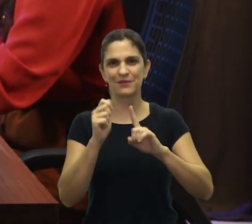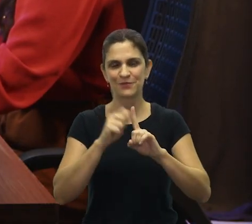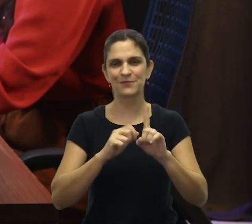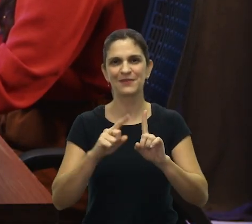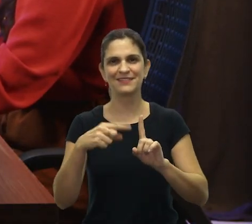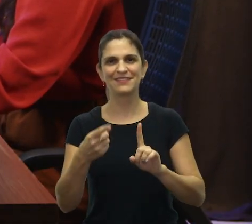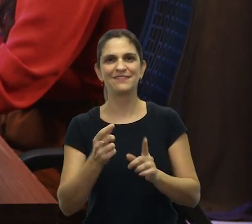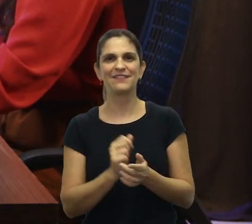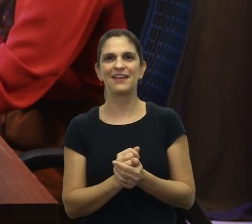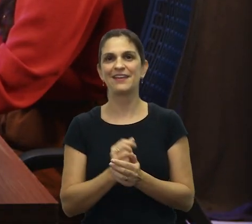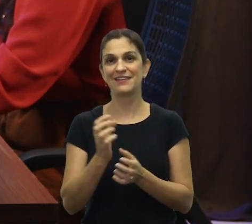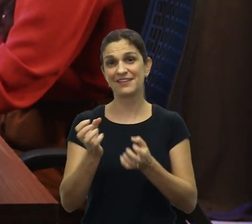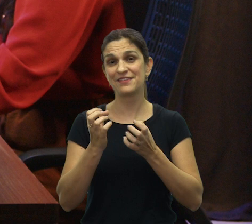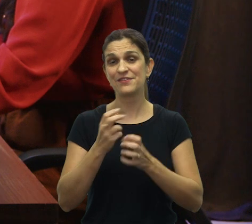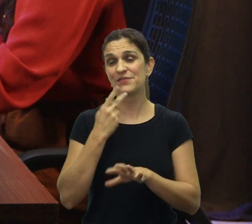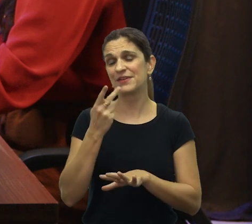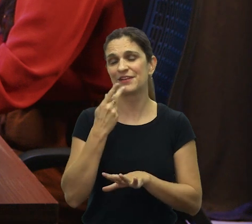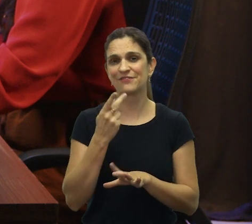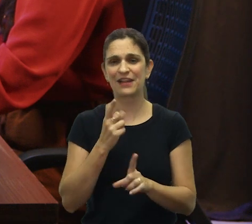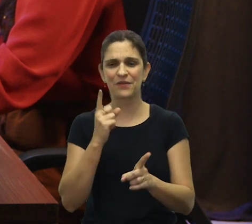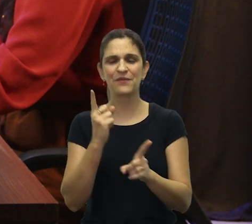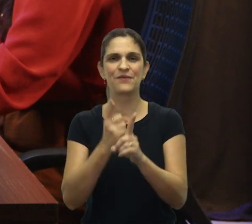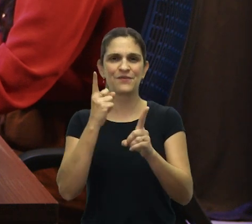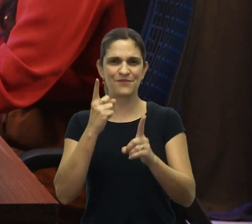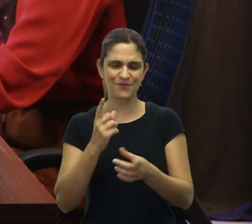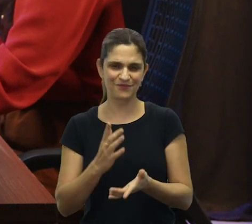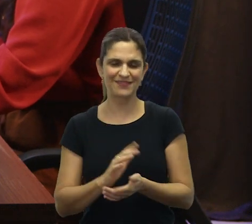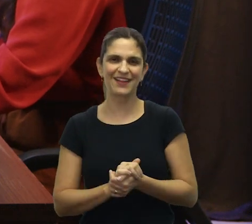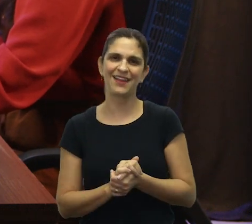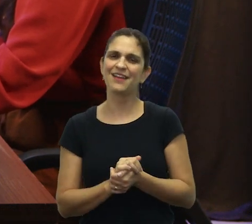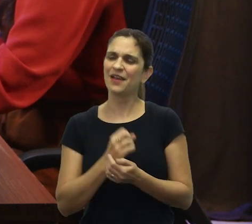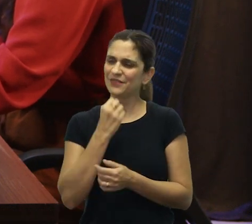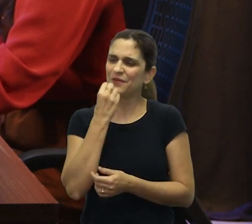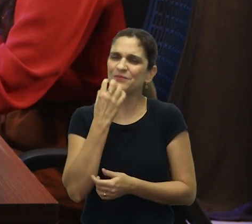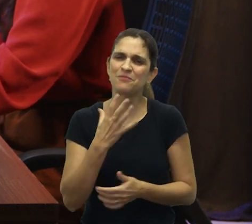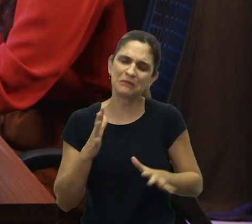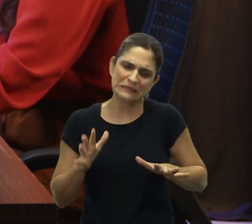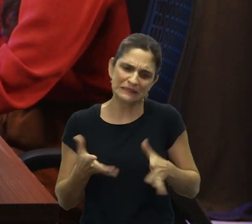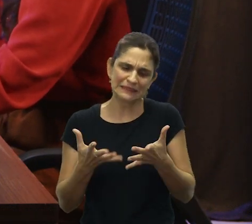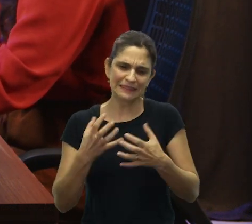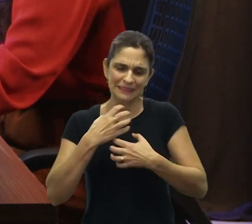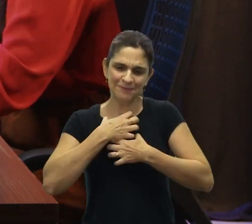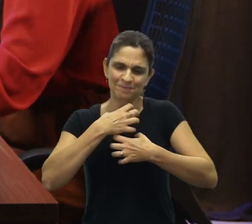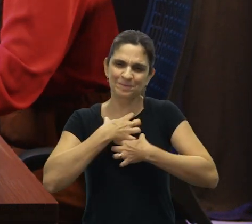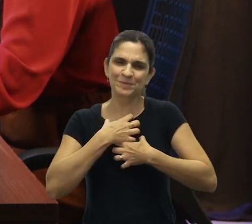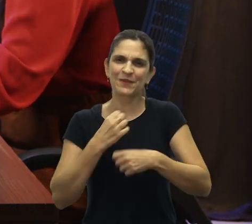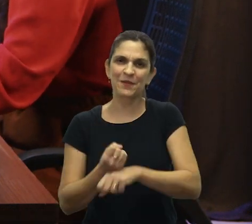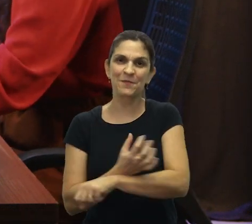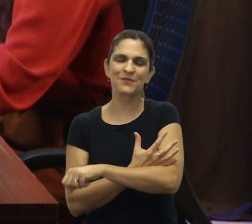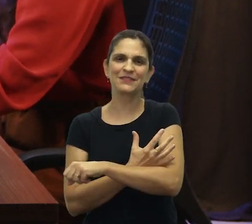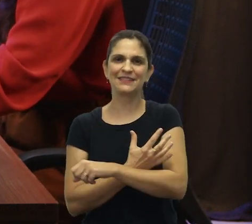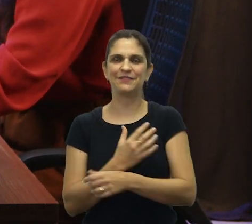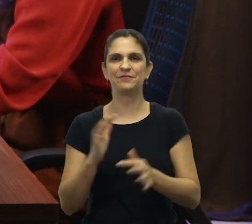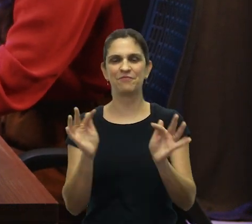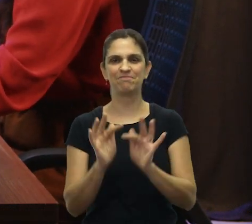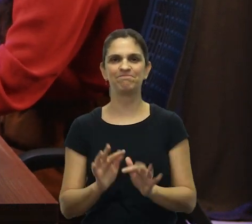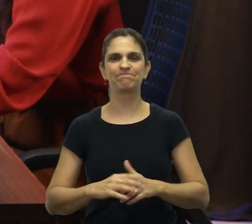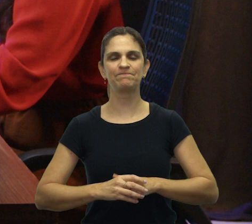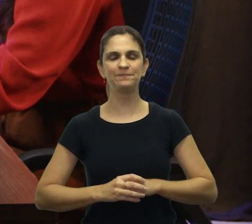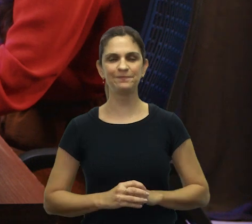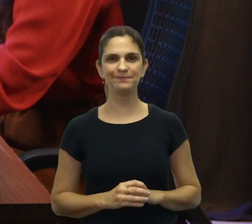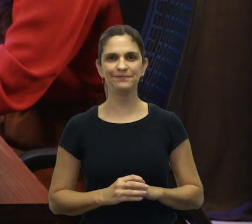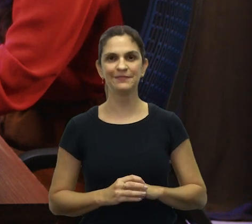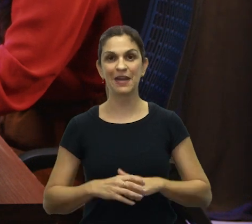eu quero falar para ela que eu encontrei com o senhor. Então isso motiva a gente a continuar esse trabalho. Porque é